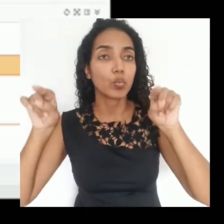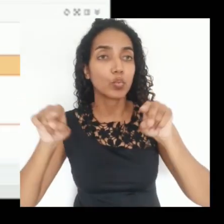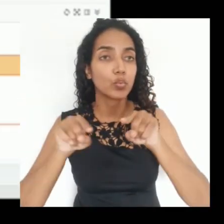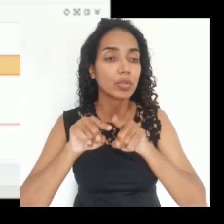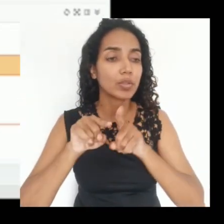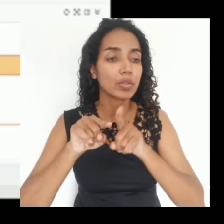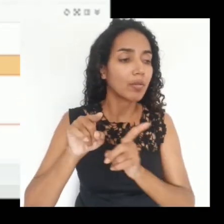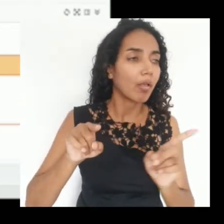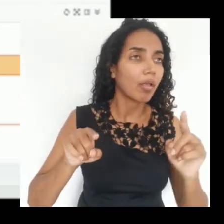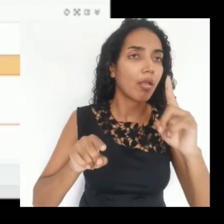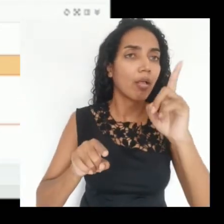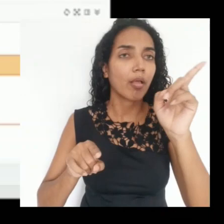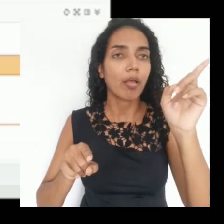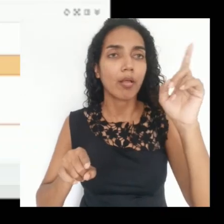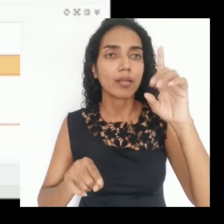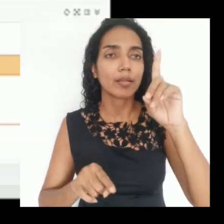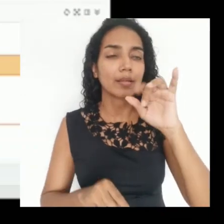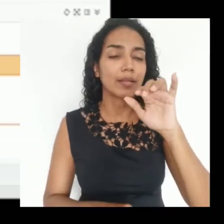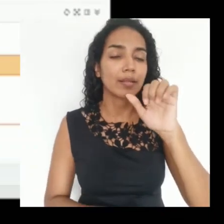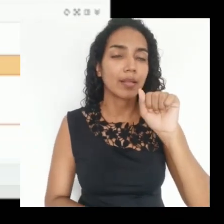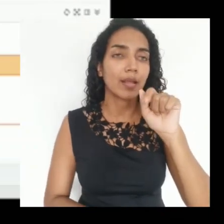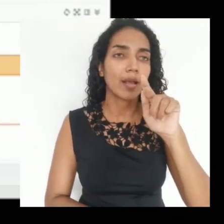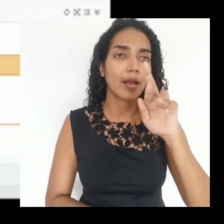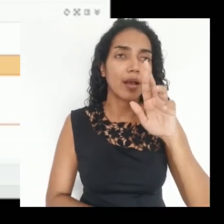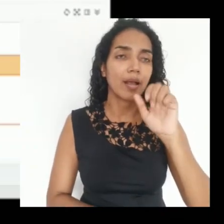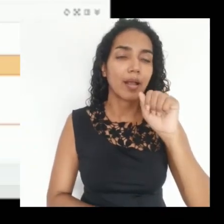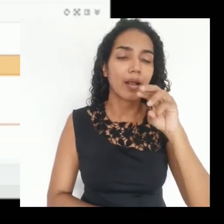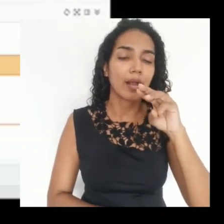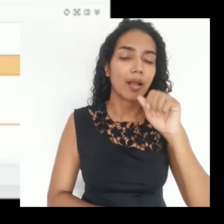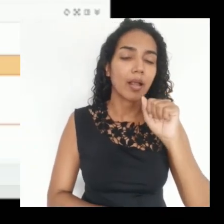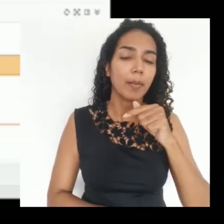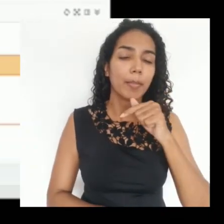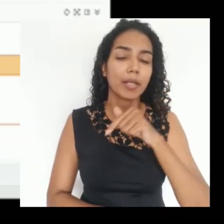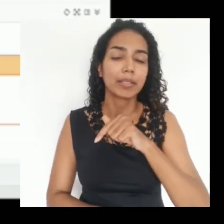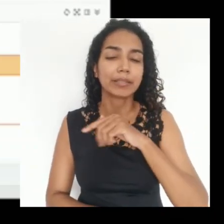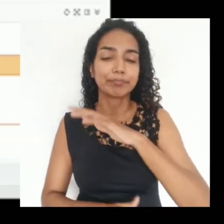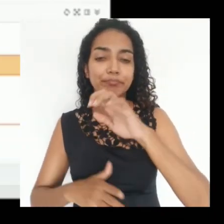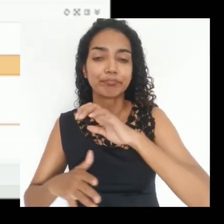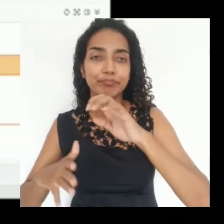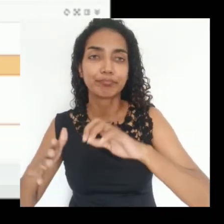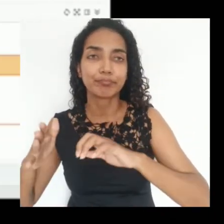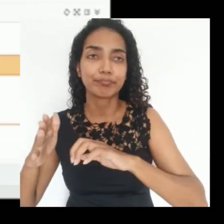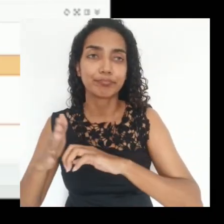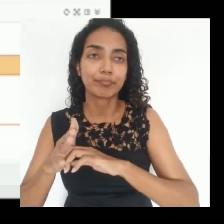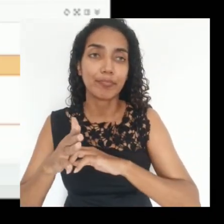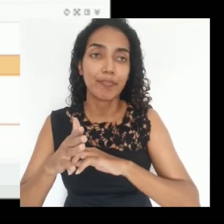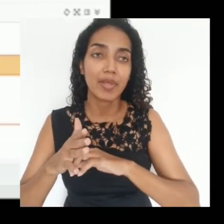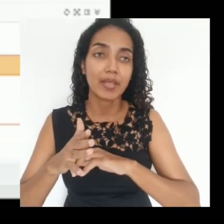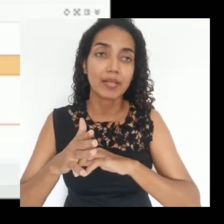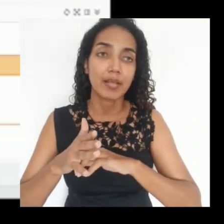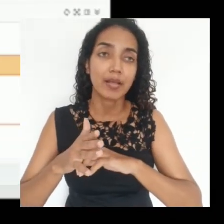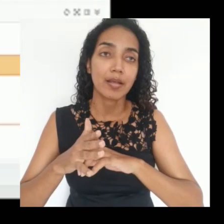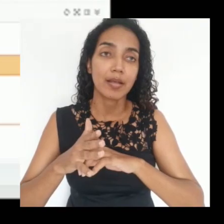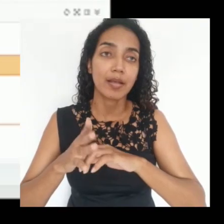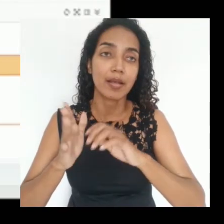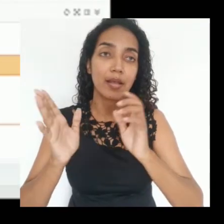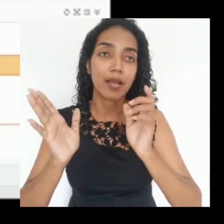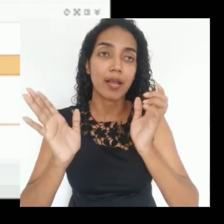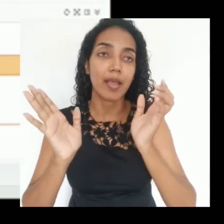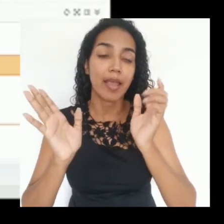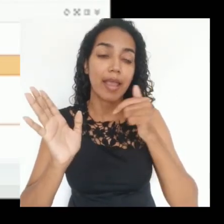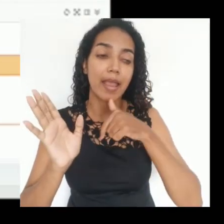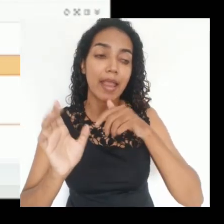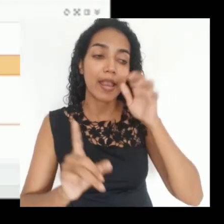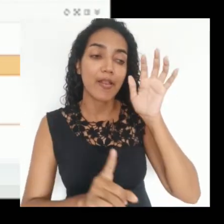a entidade empresa determina a vida da entidade departamento.